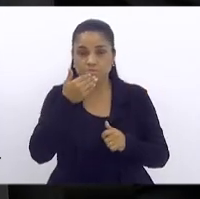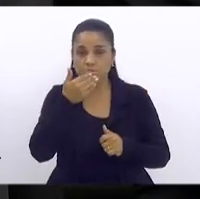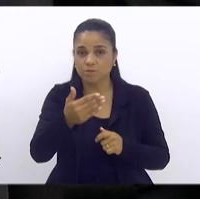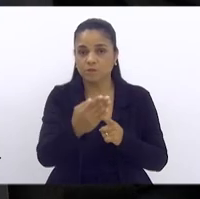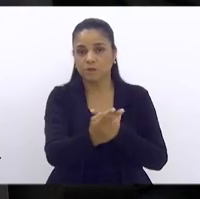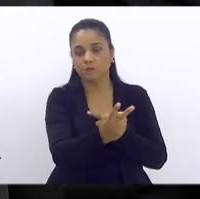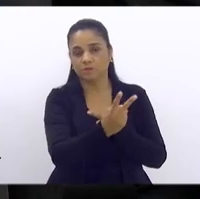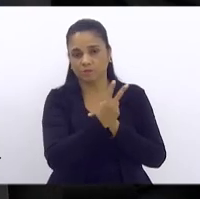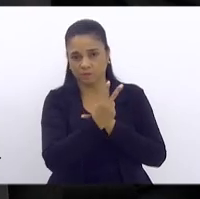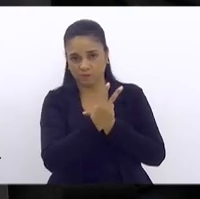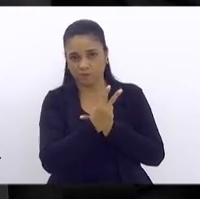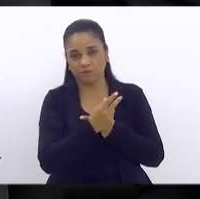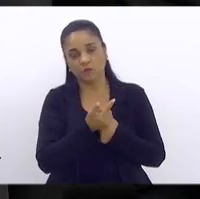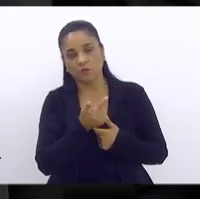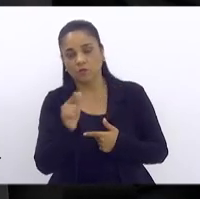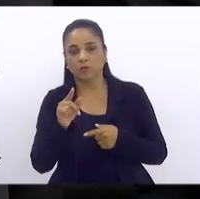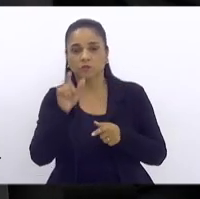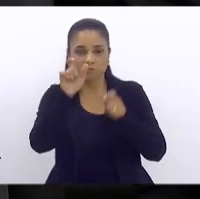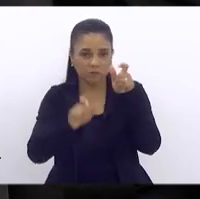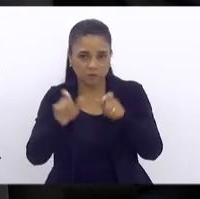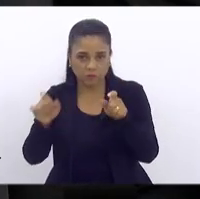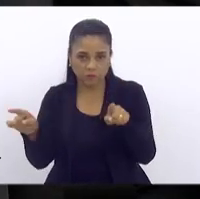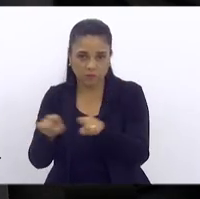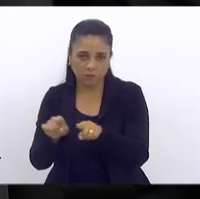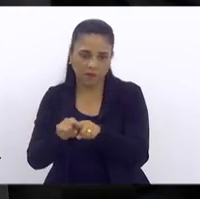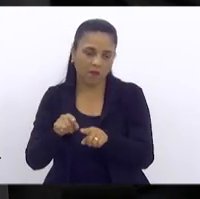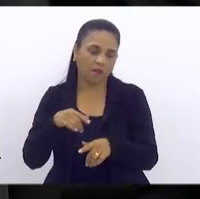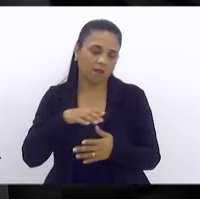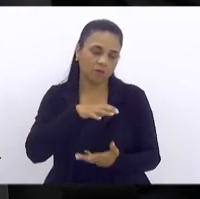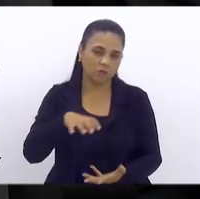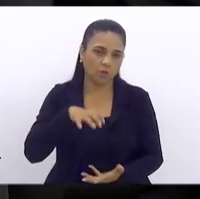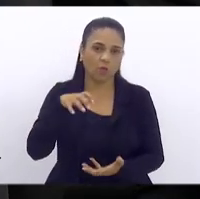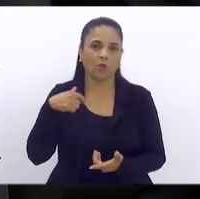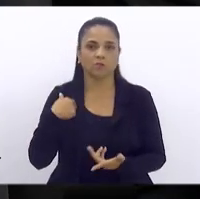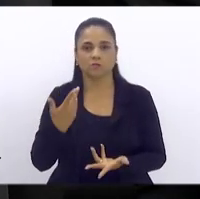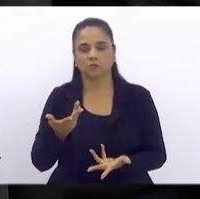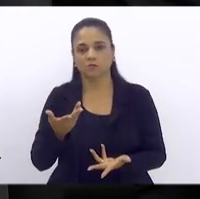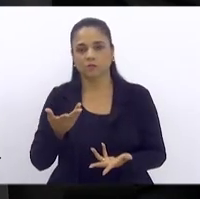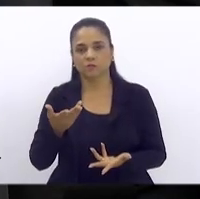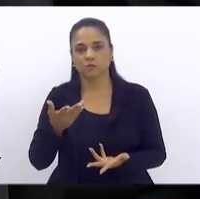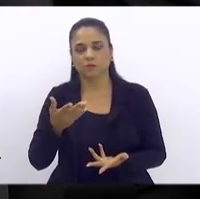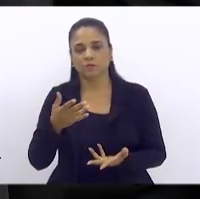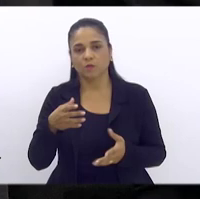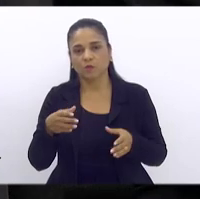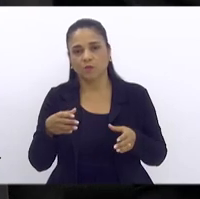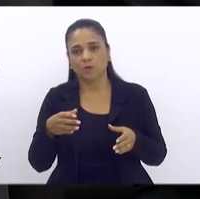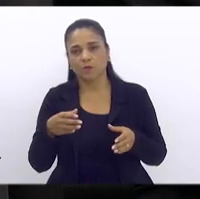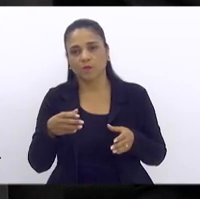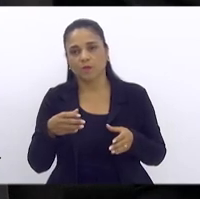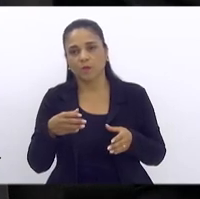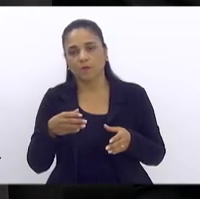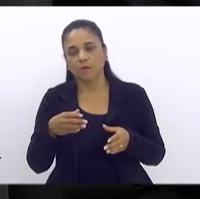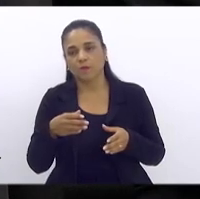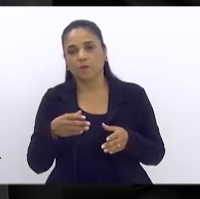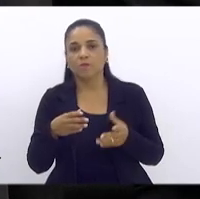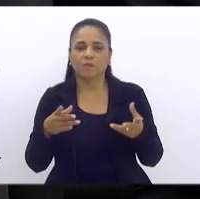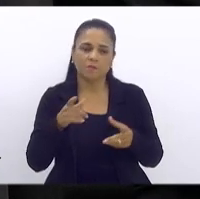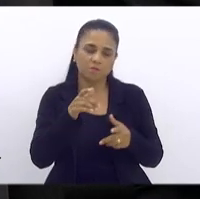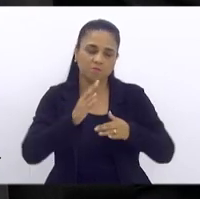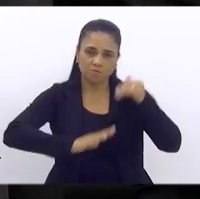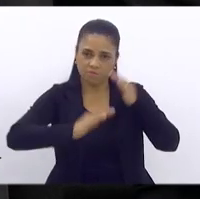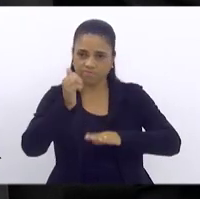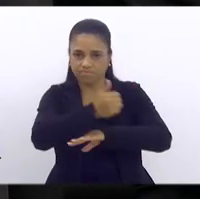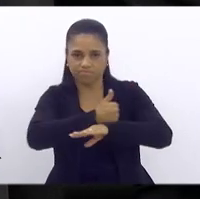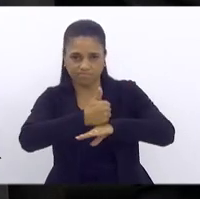também outras pessoas, né? A própria pessoa idosa, enfim, conseguiria pedir com o auxílio de alguma pessoa qualificada para